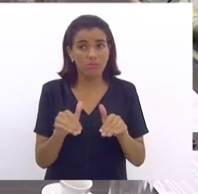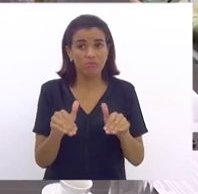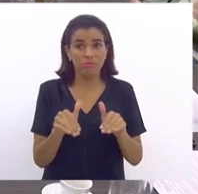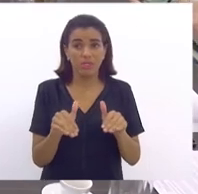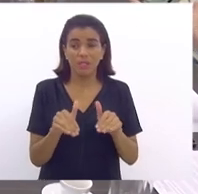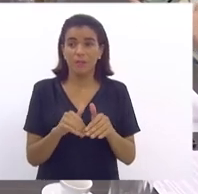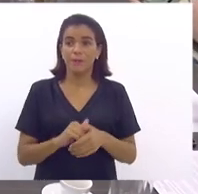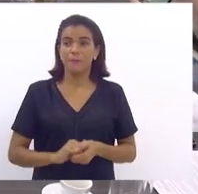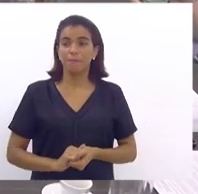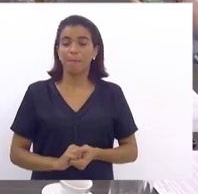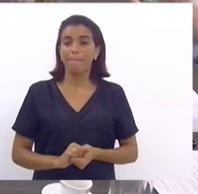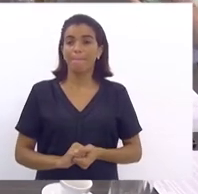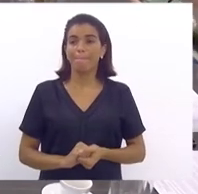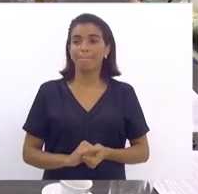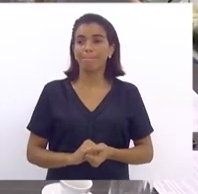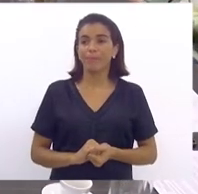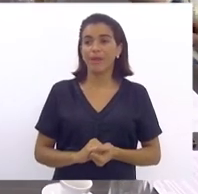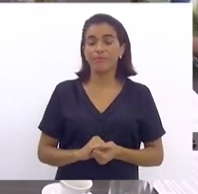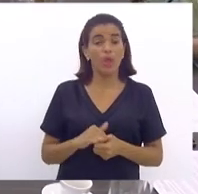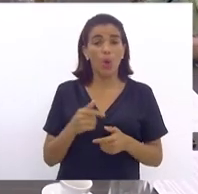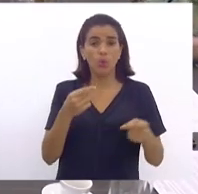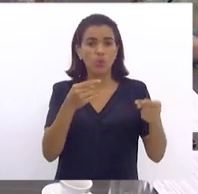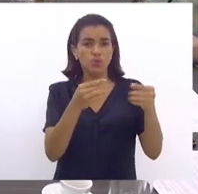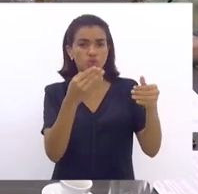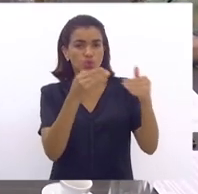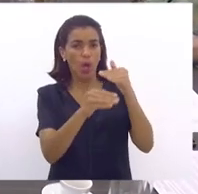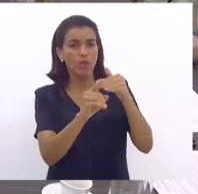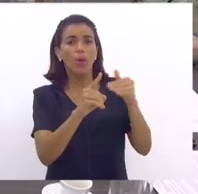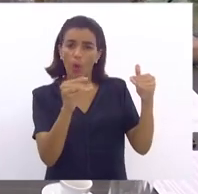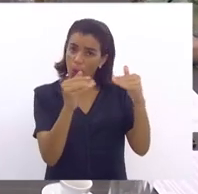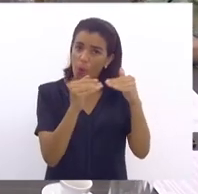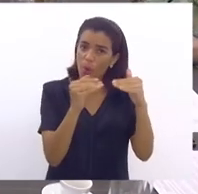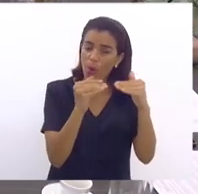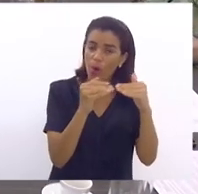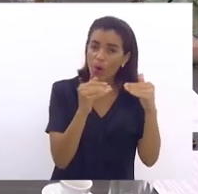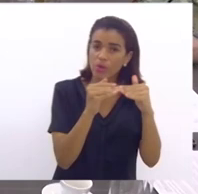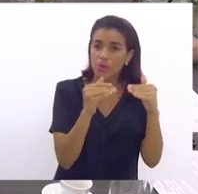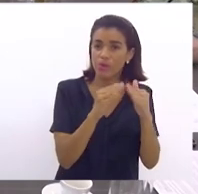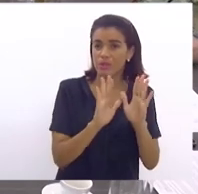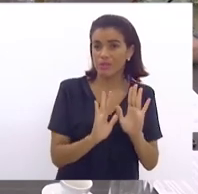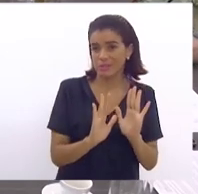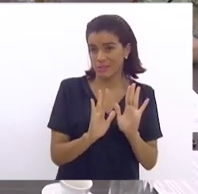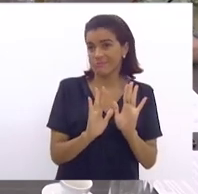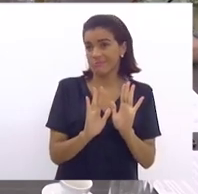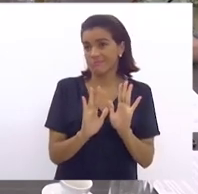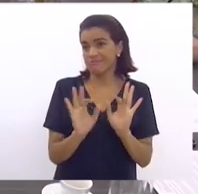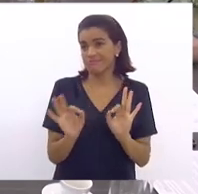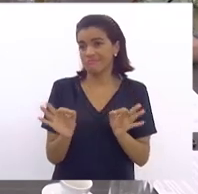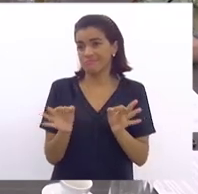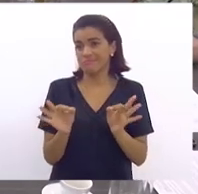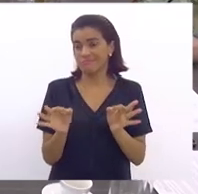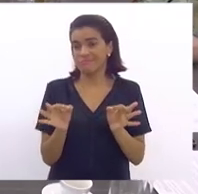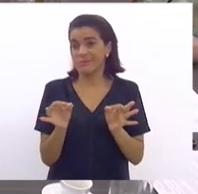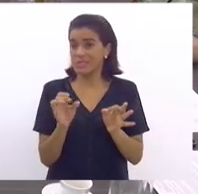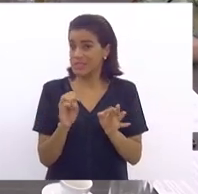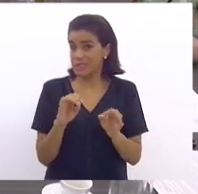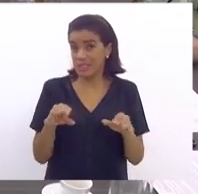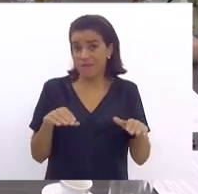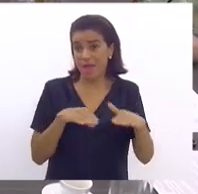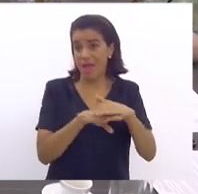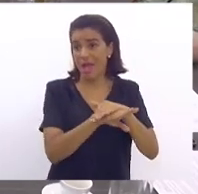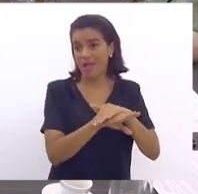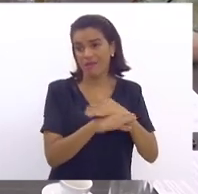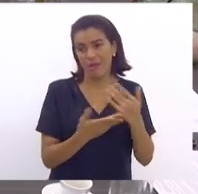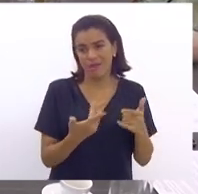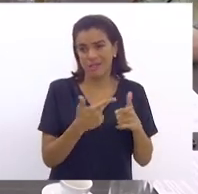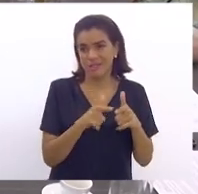tramitando. Porque aí esse teria que ser anexado. Não, eu não discordo, não, eu concordo. Se estiver tramitando, está na frente desse. Claro. Se estiver arquivado, não. Muitos elementos